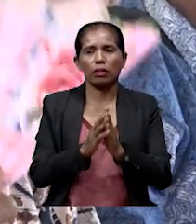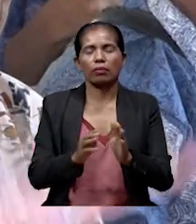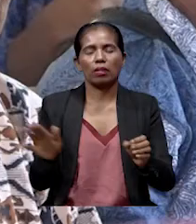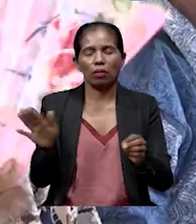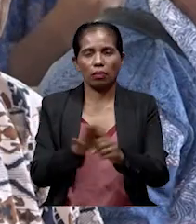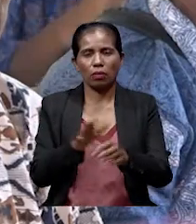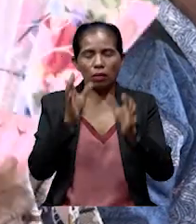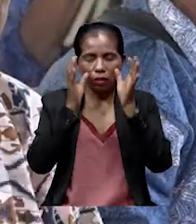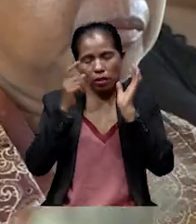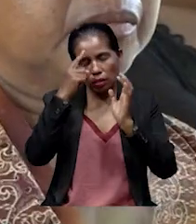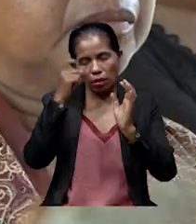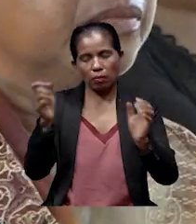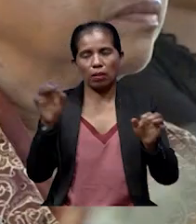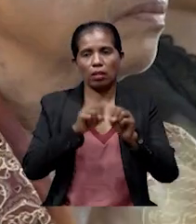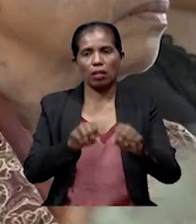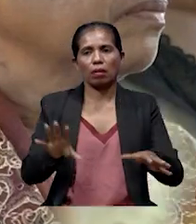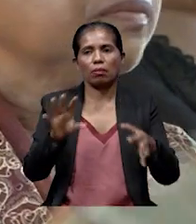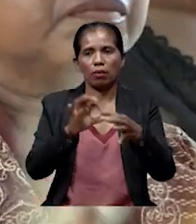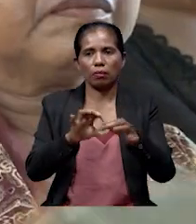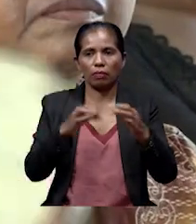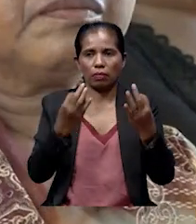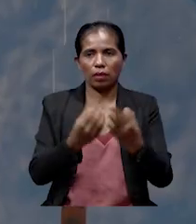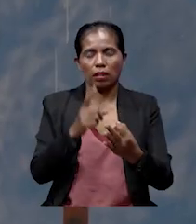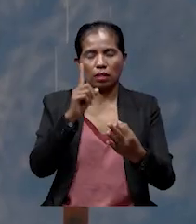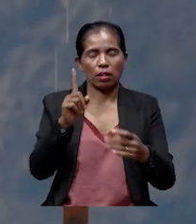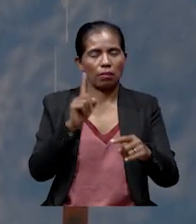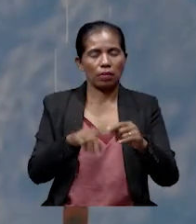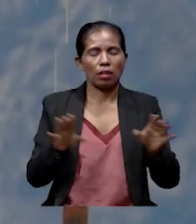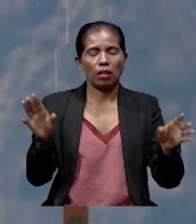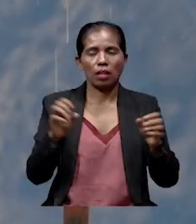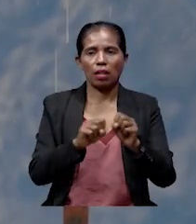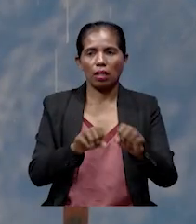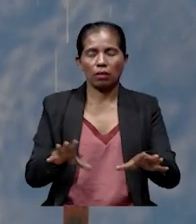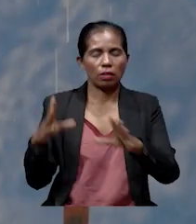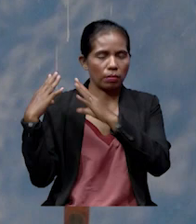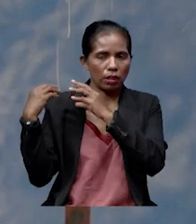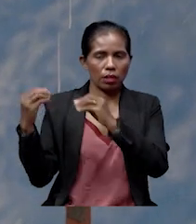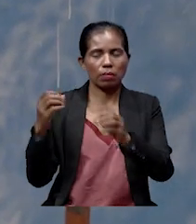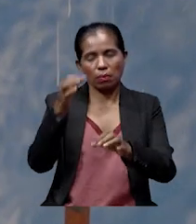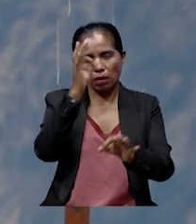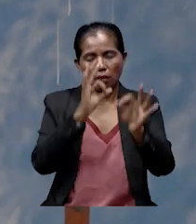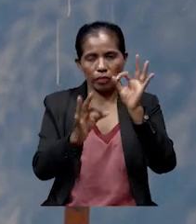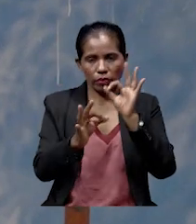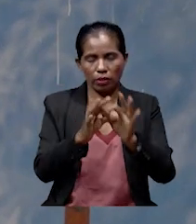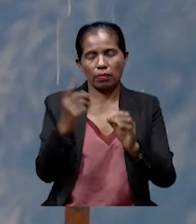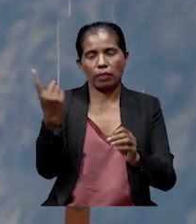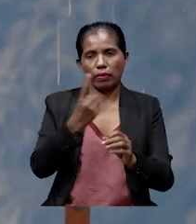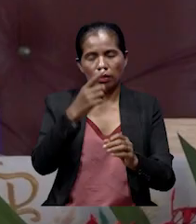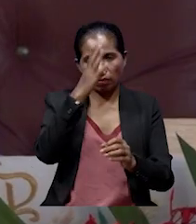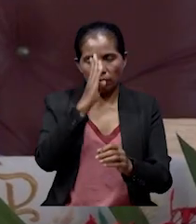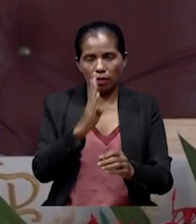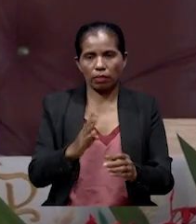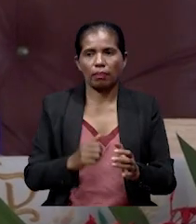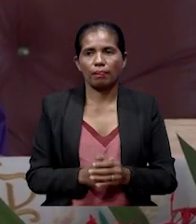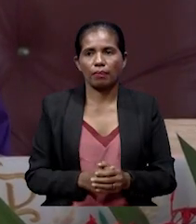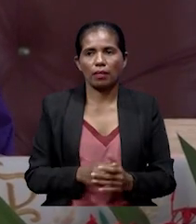tristeza, tamba lá con membro família Ida, mas bem que tá lá con esperança ba Maromak, na fatin ta fier ba Iha Maromak. É uma